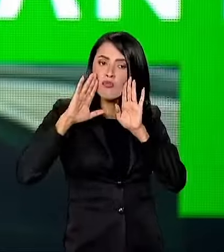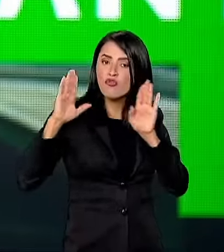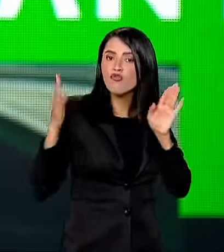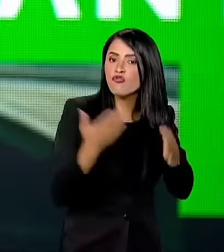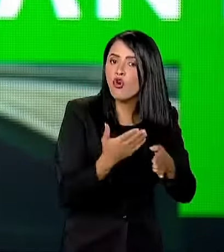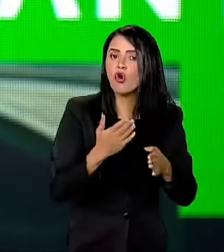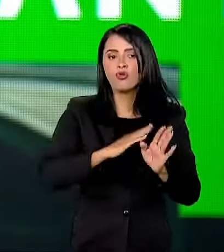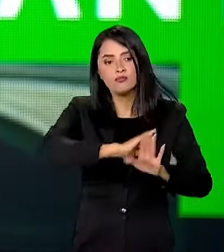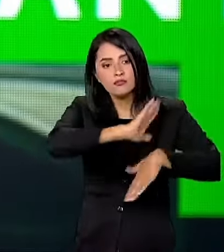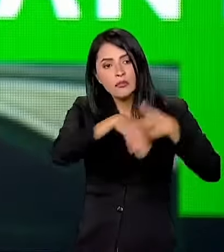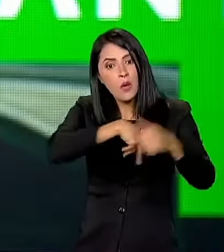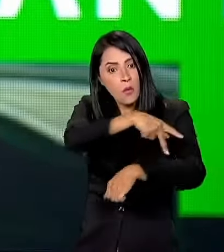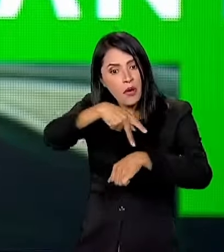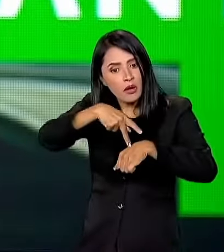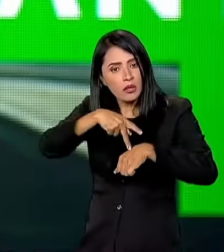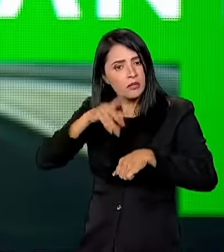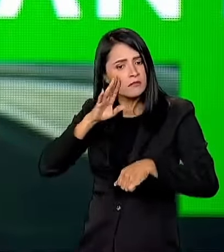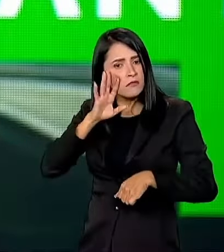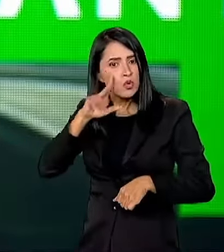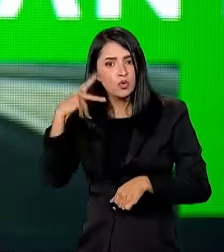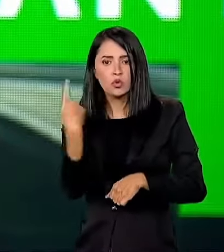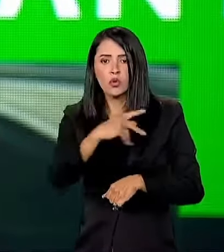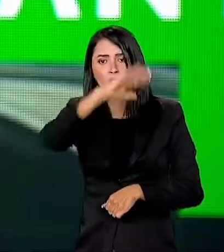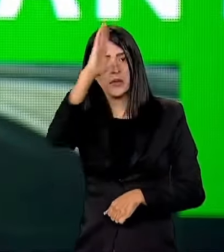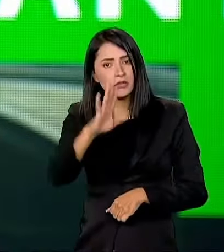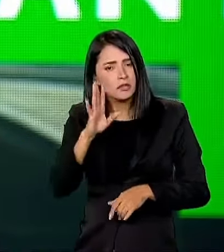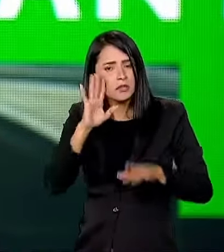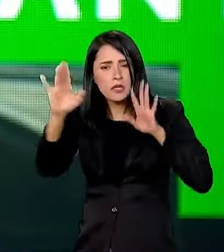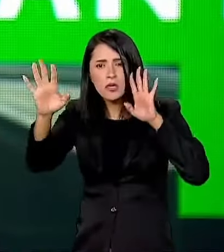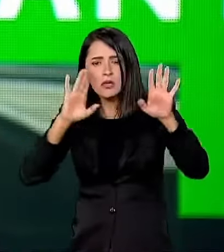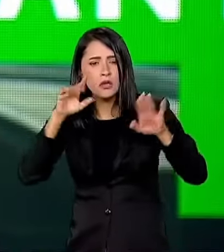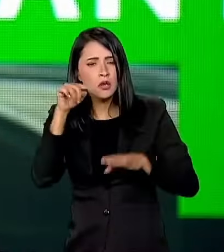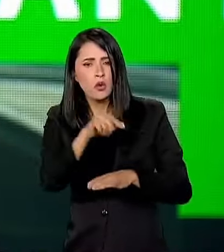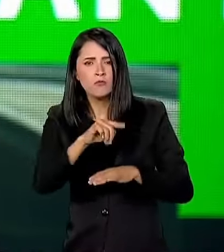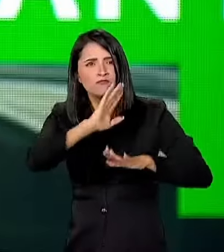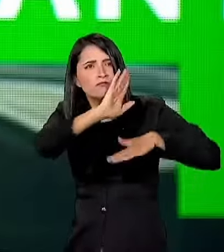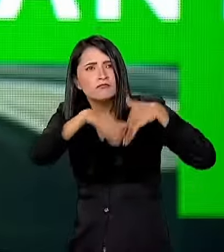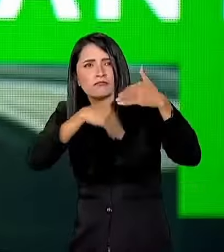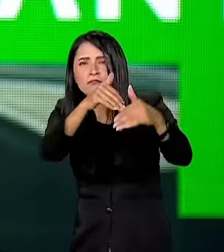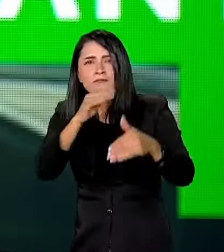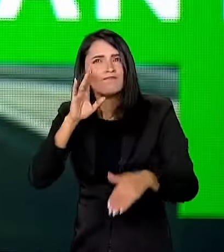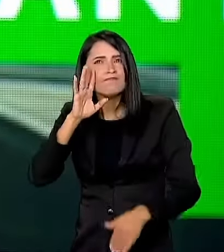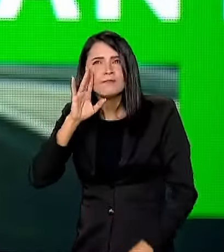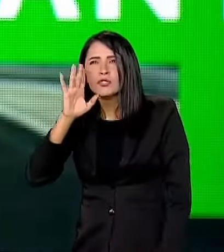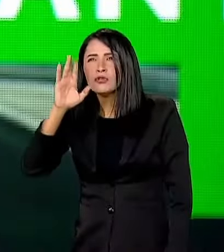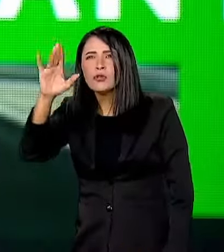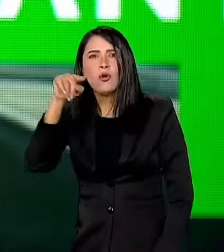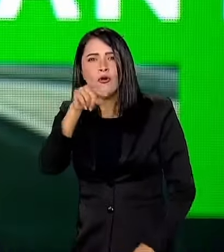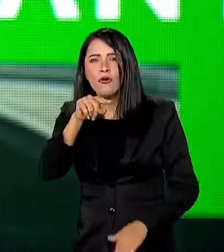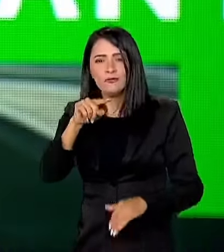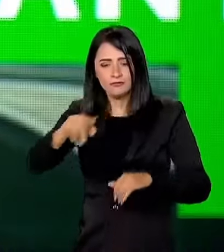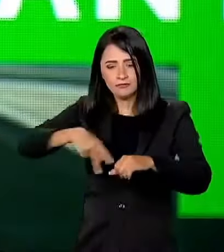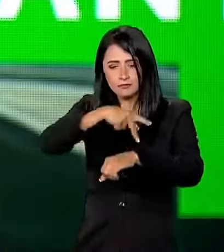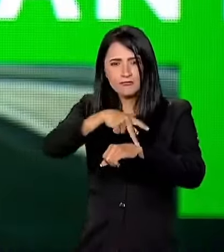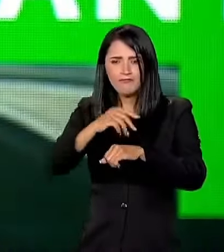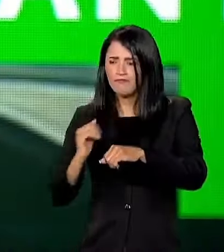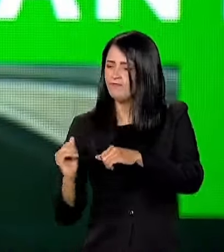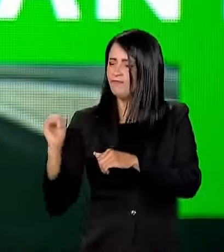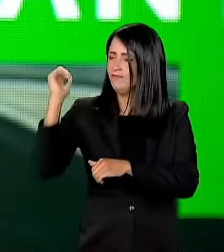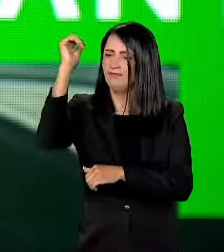Eu sonho com um país, sabe, mais desenvolvido. Eu sonho com um país com padrão de classe